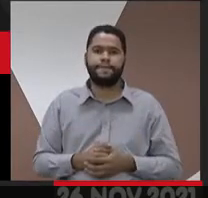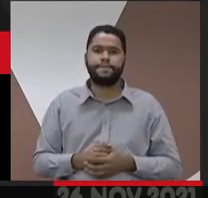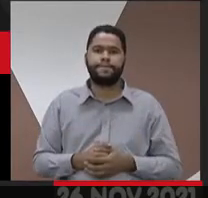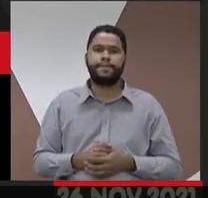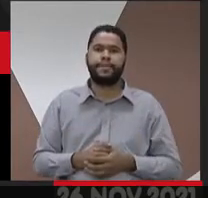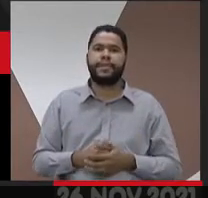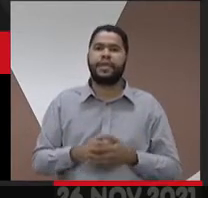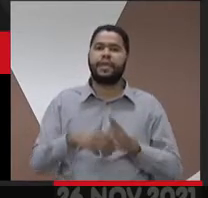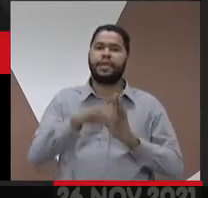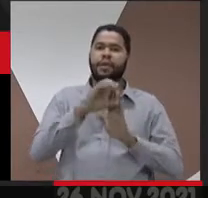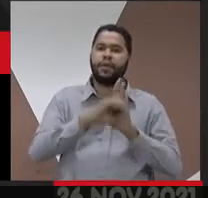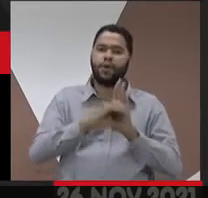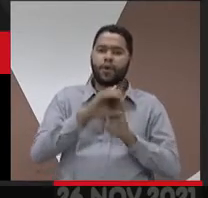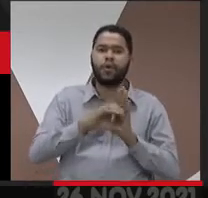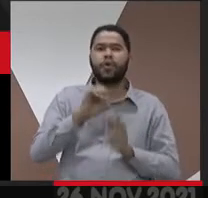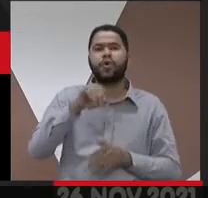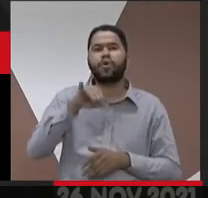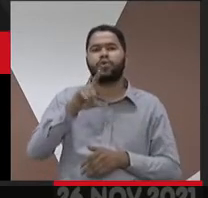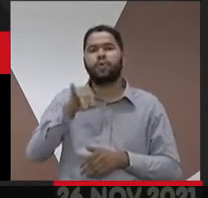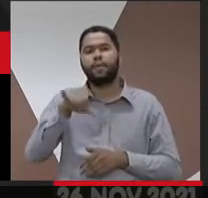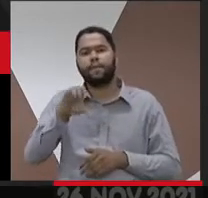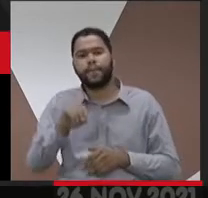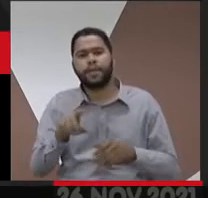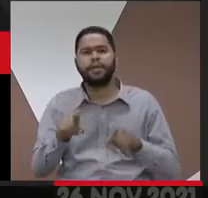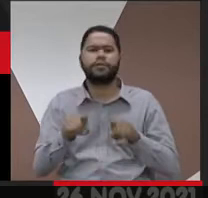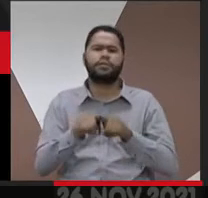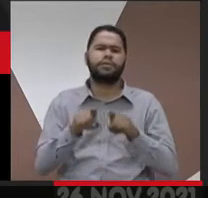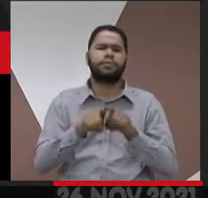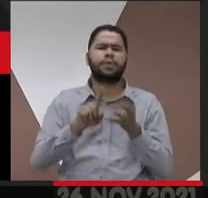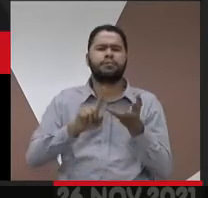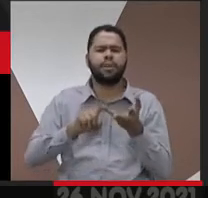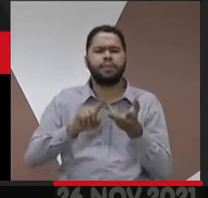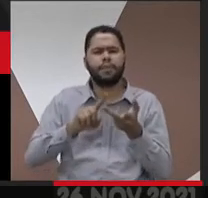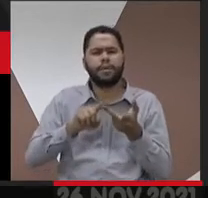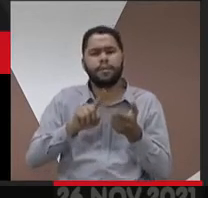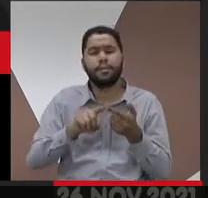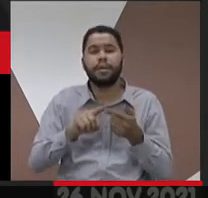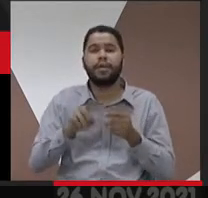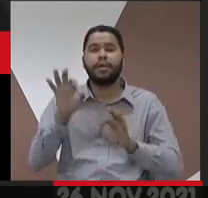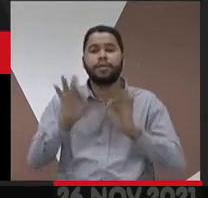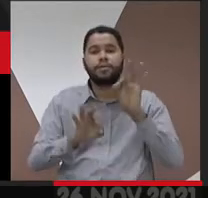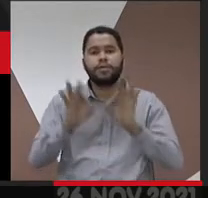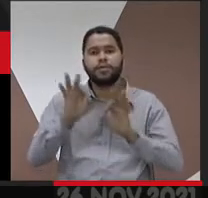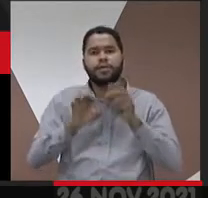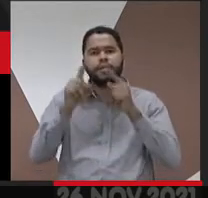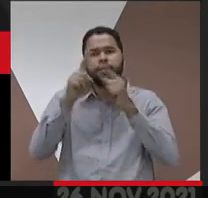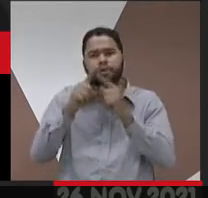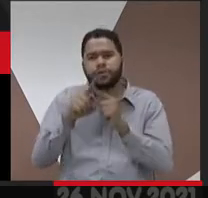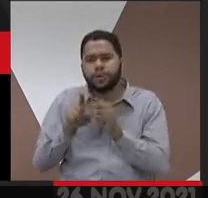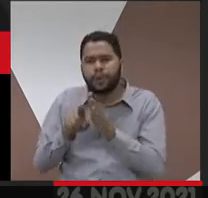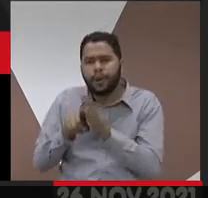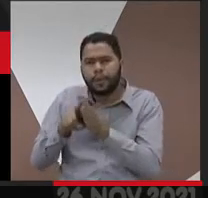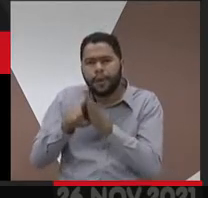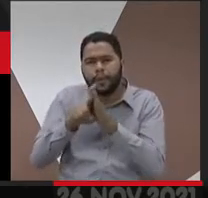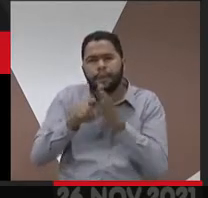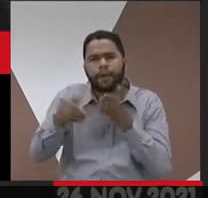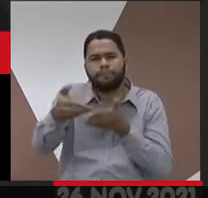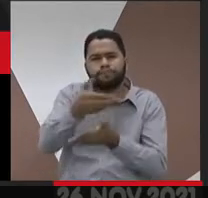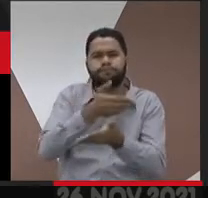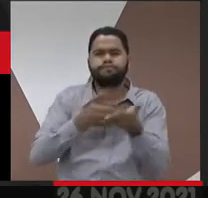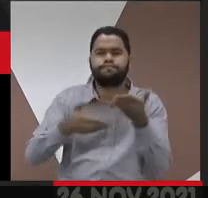condomínios até entidades ambientais, até prefeituras, e fizemos esse tipo de interlocução,